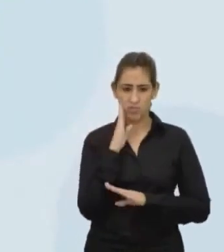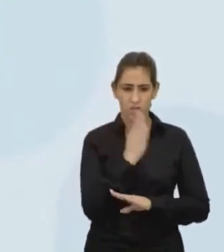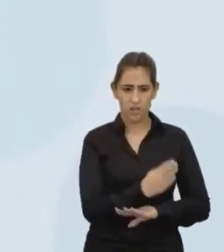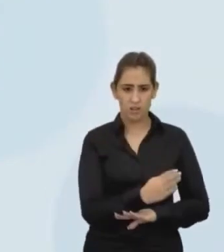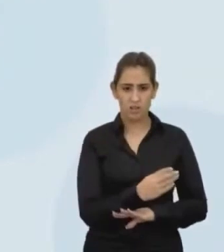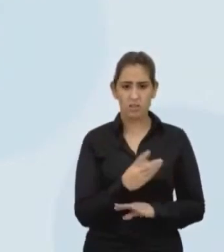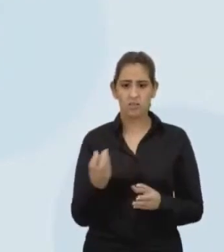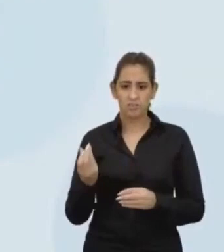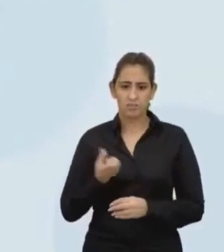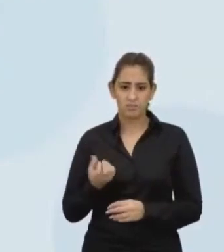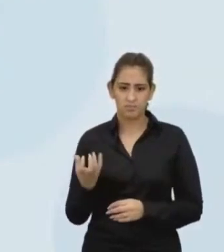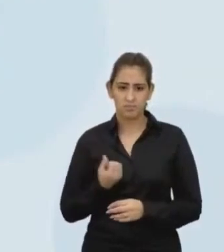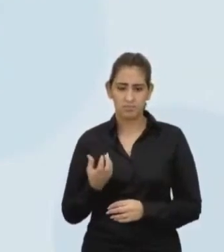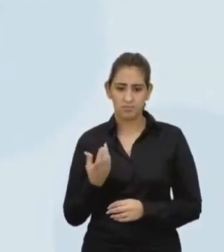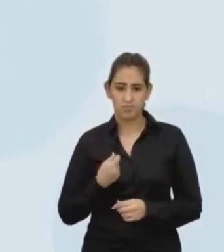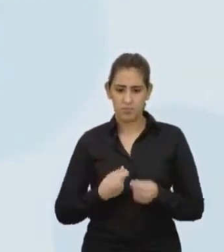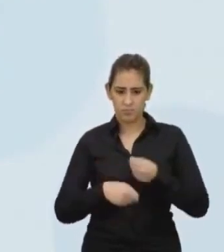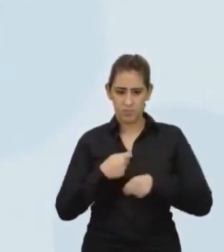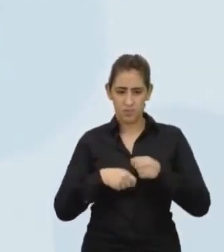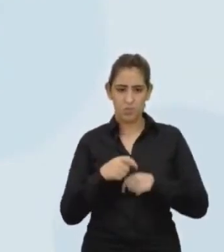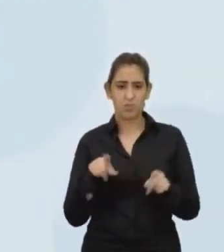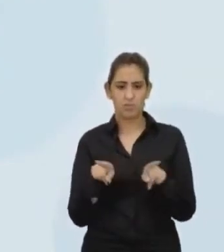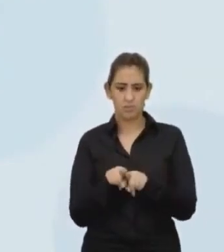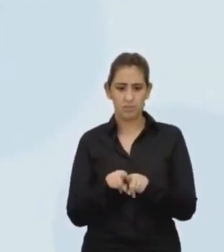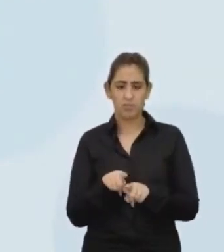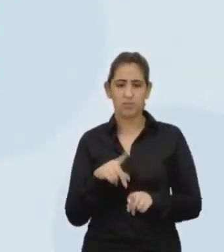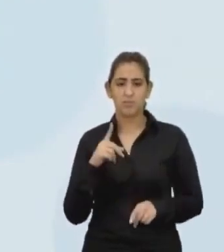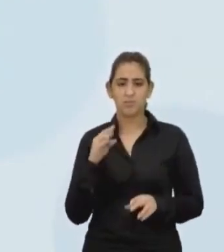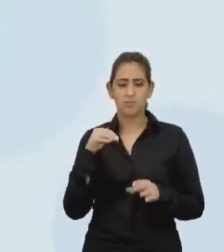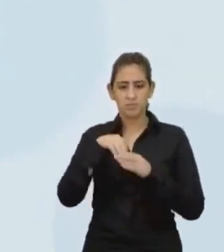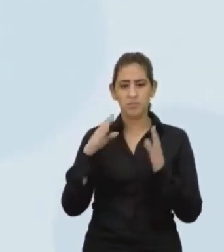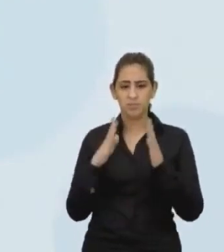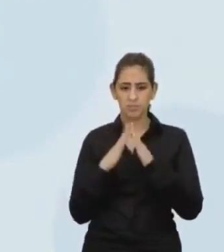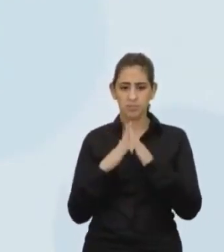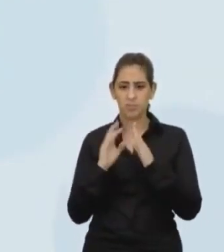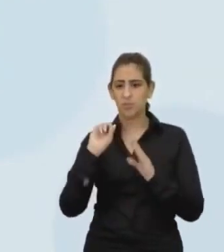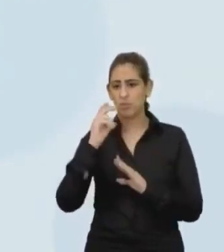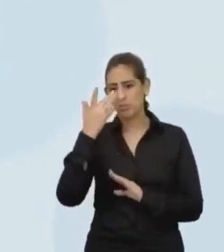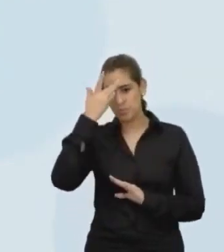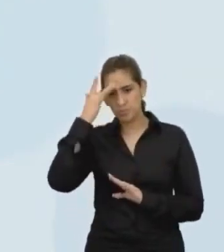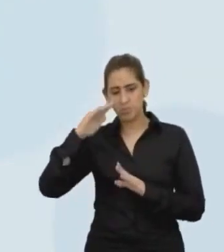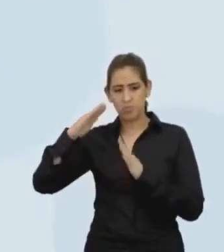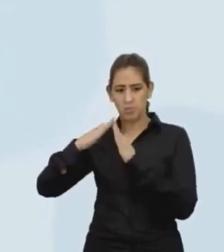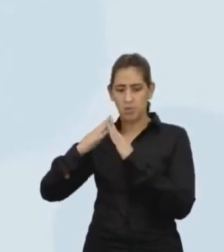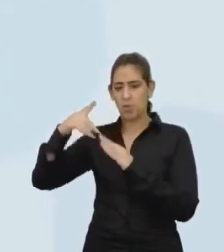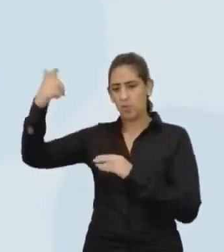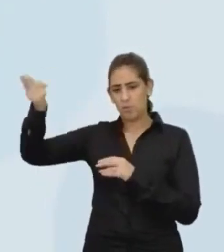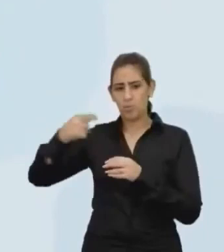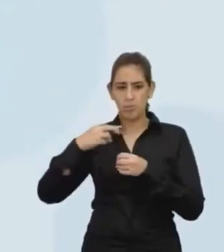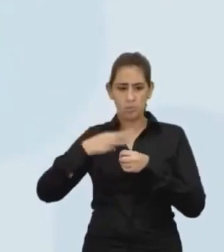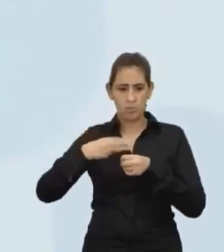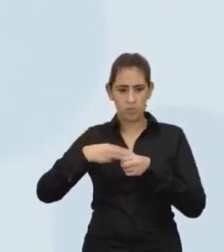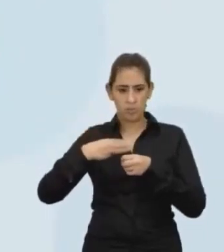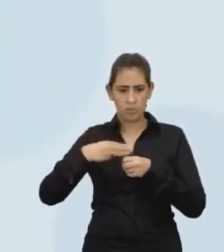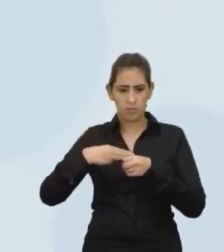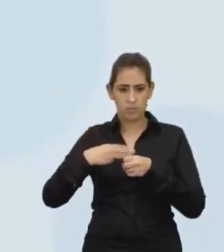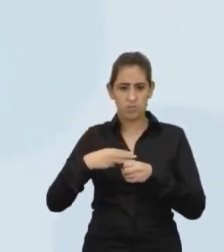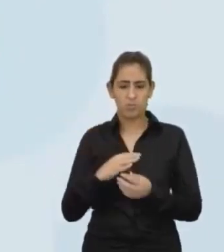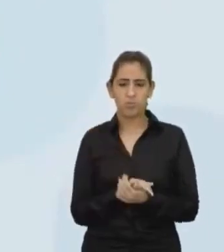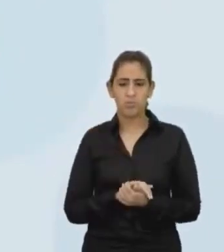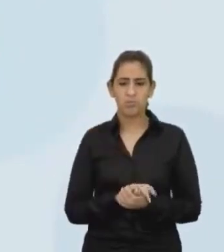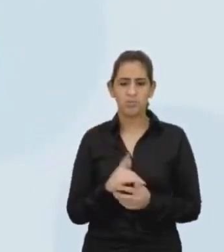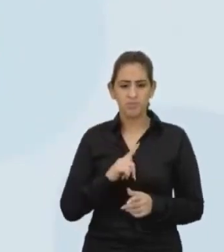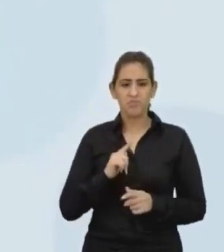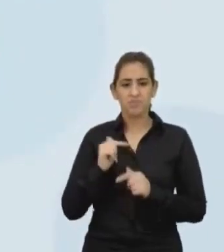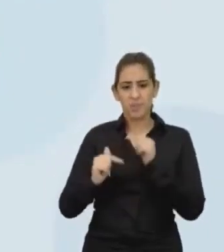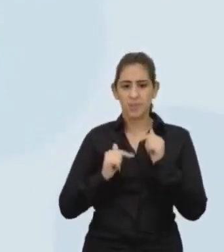atividade econômica de membro do domicílio ou parente que reside em outro domicílio ou ainda as que tiveram